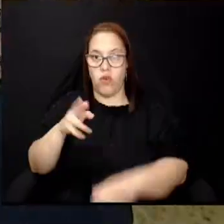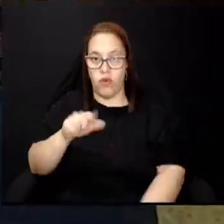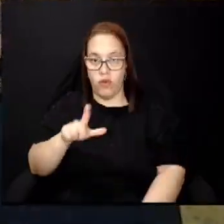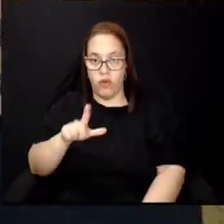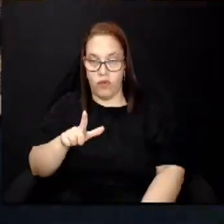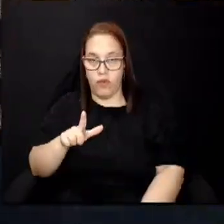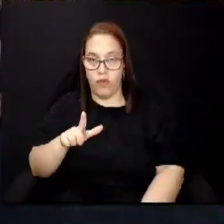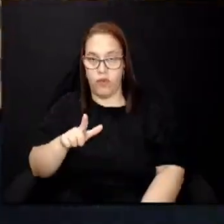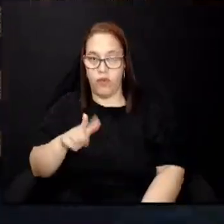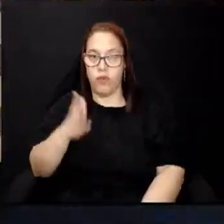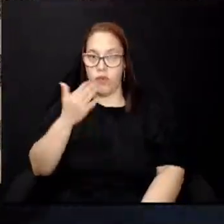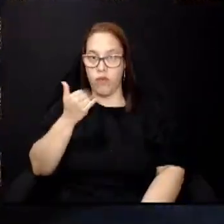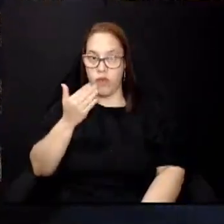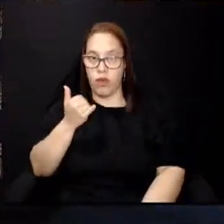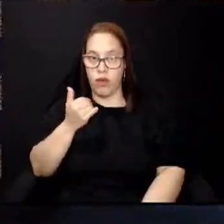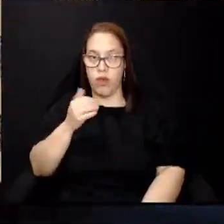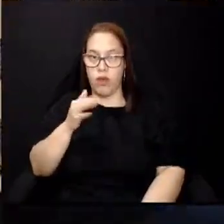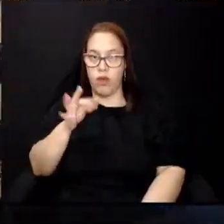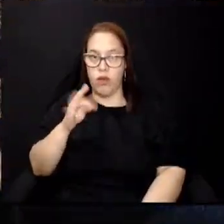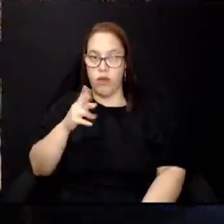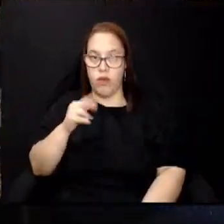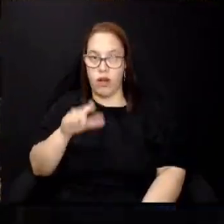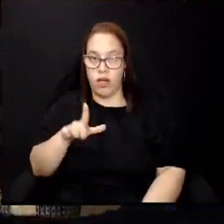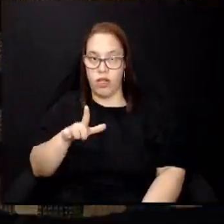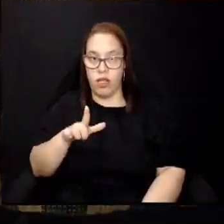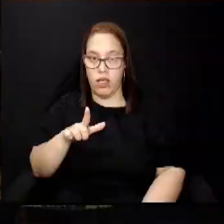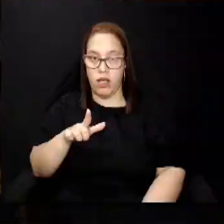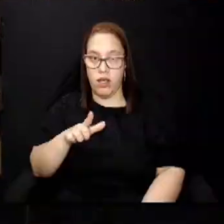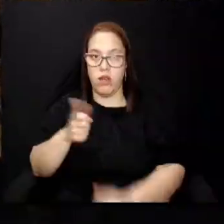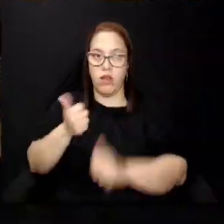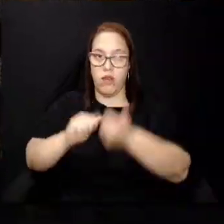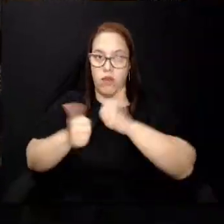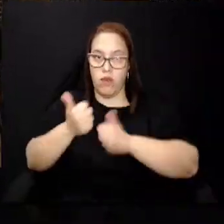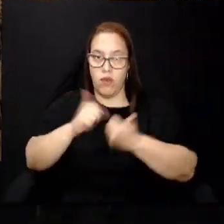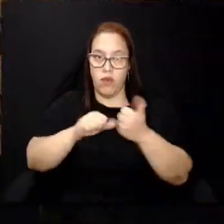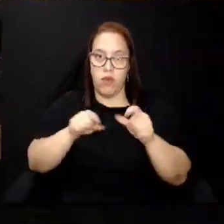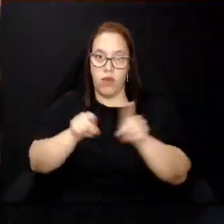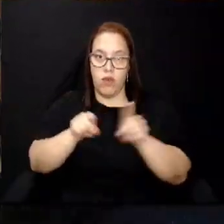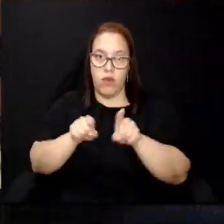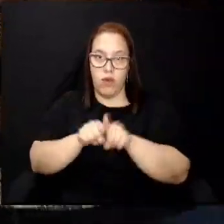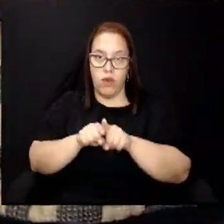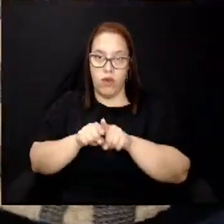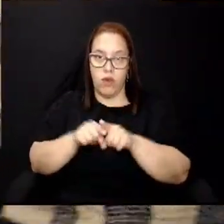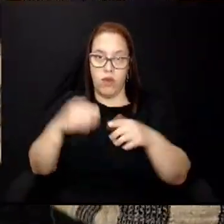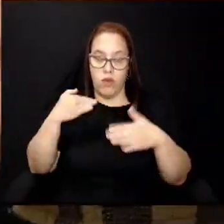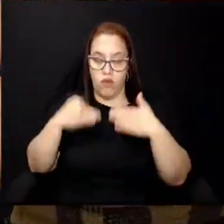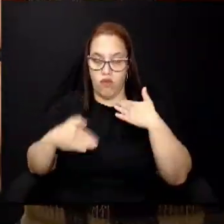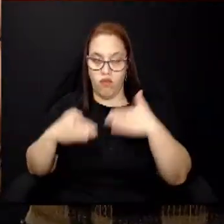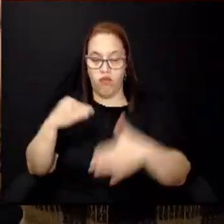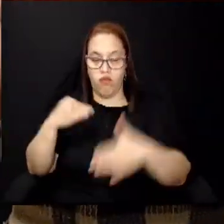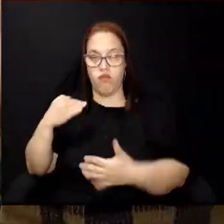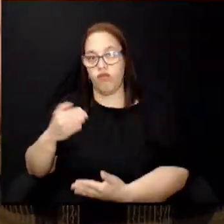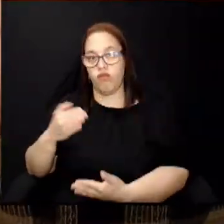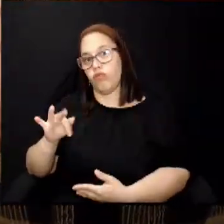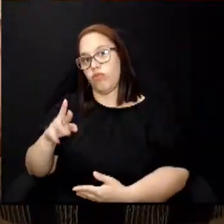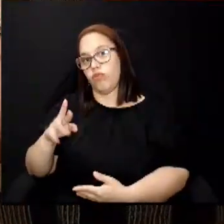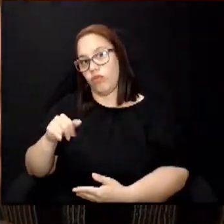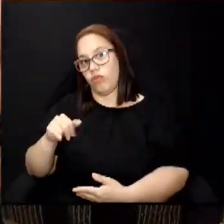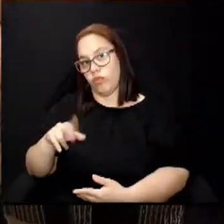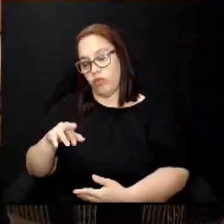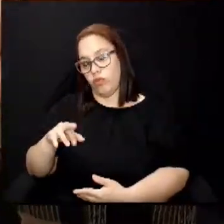mas para ovos férteis. Eu avalio também a parte da fisiologia, que é uma das áreas de estudo do zootecnista também,